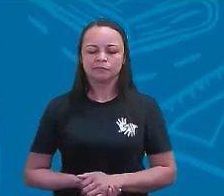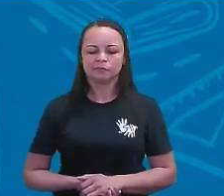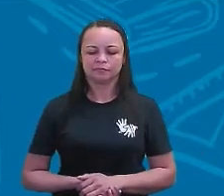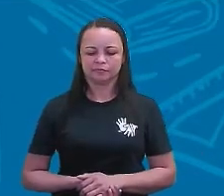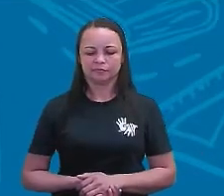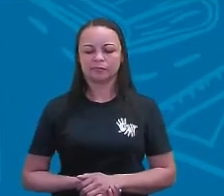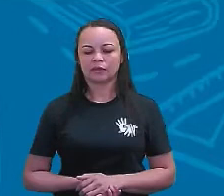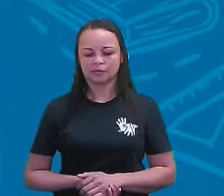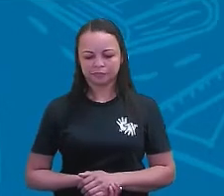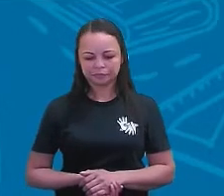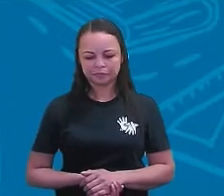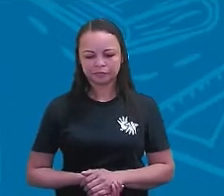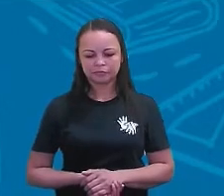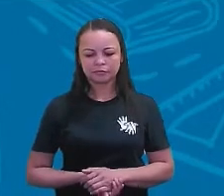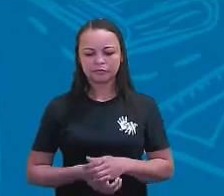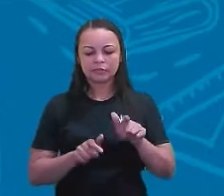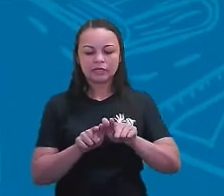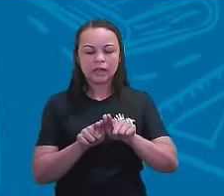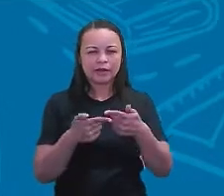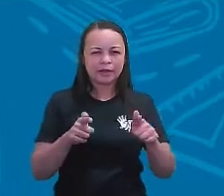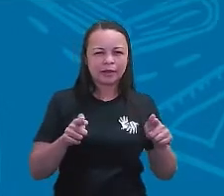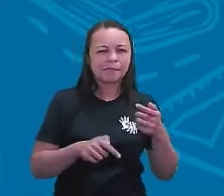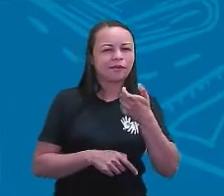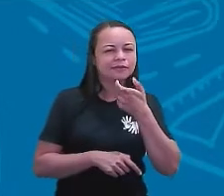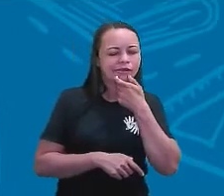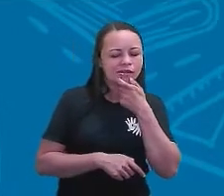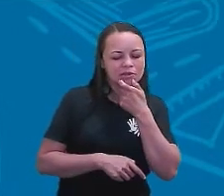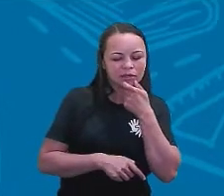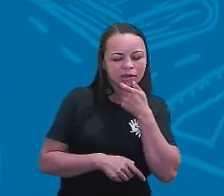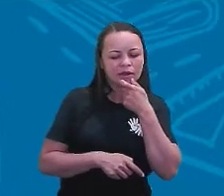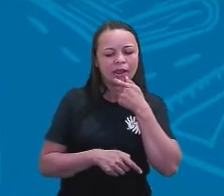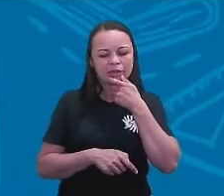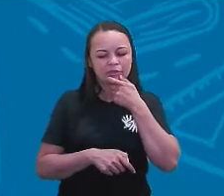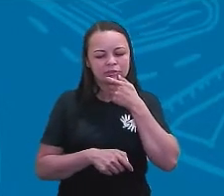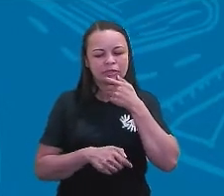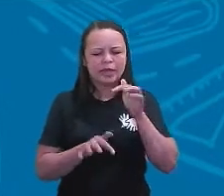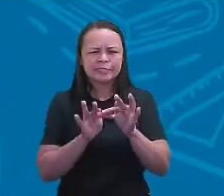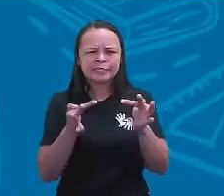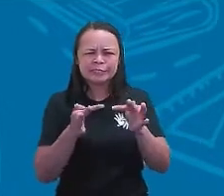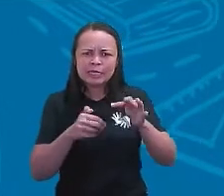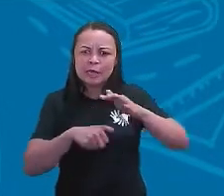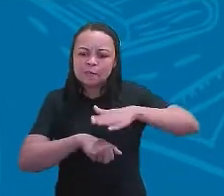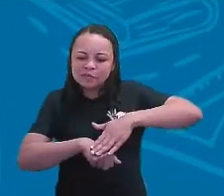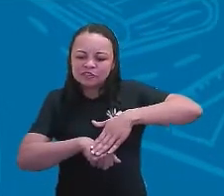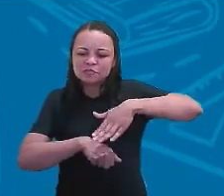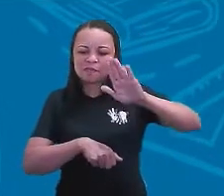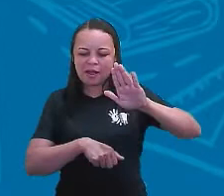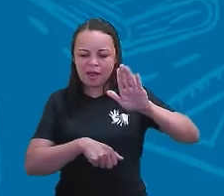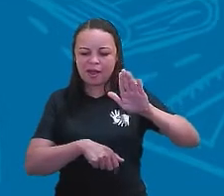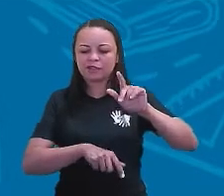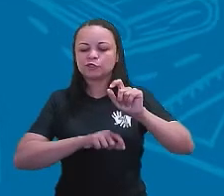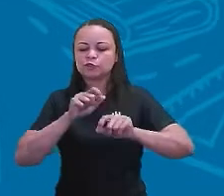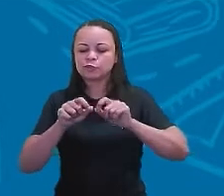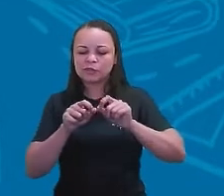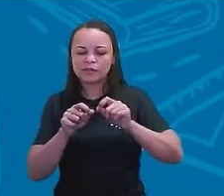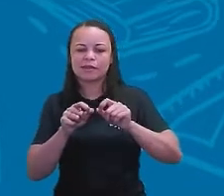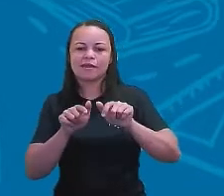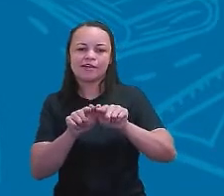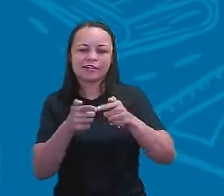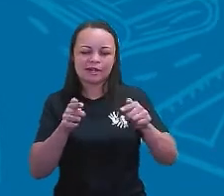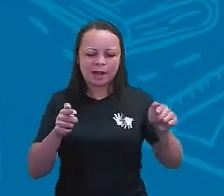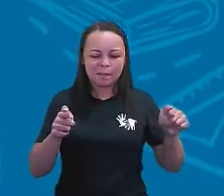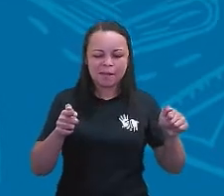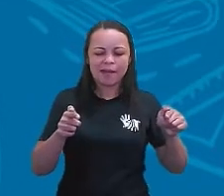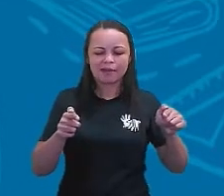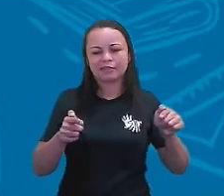English grammar is simple than the Spanish one. Para dizer que a gramática do inglês é mais simples,